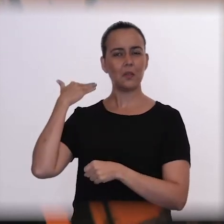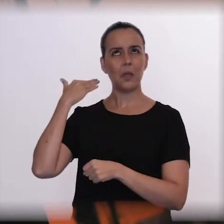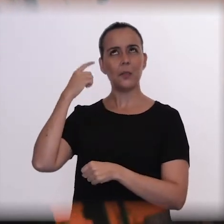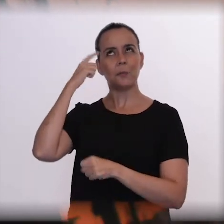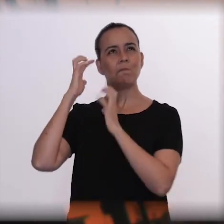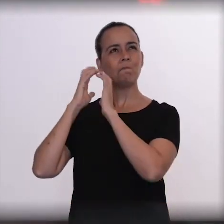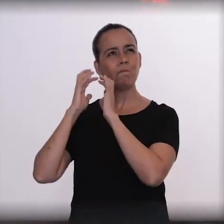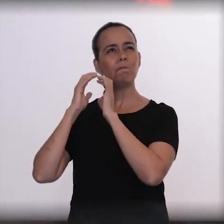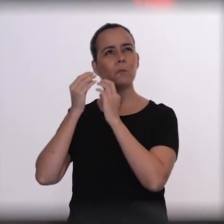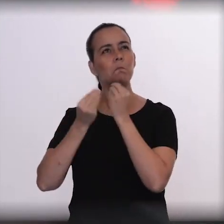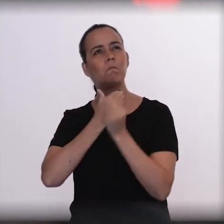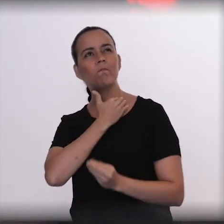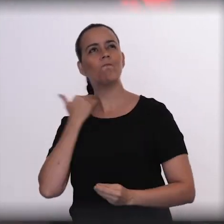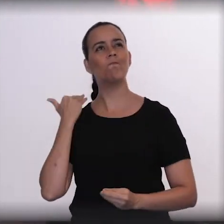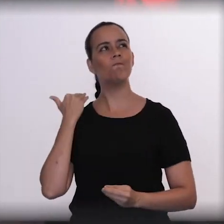anos atrás.